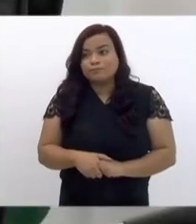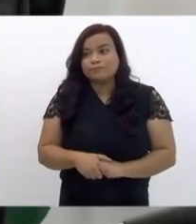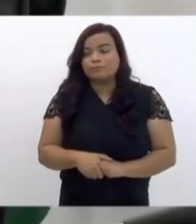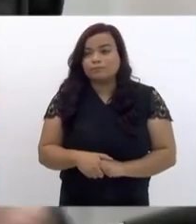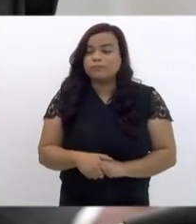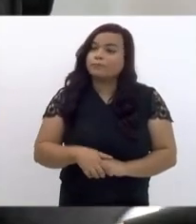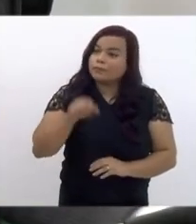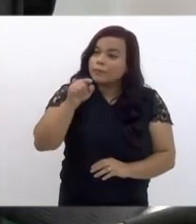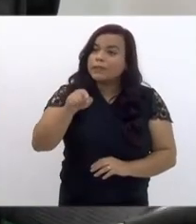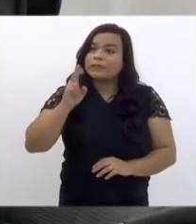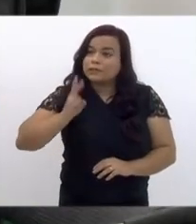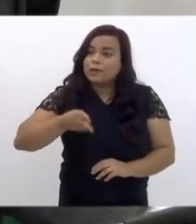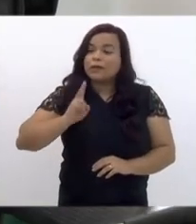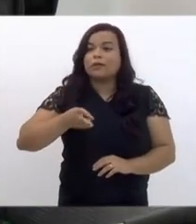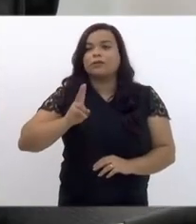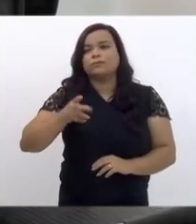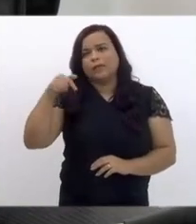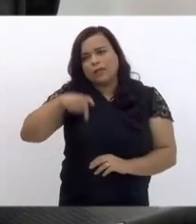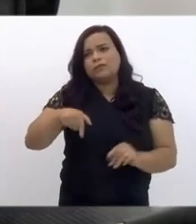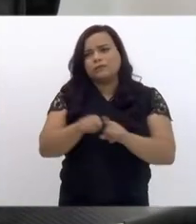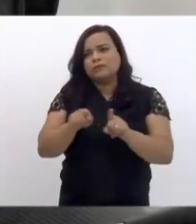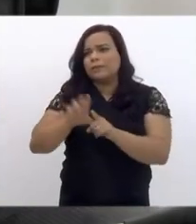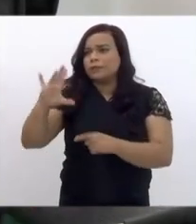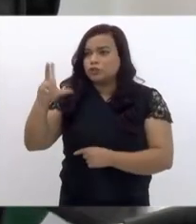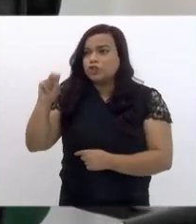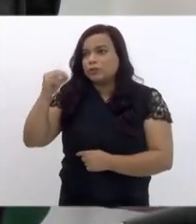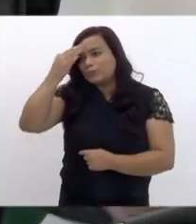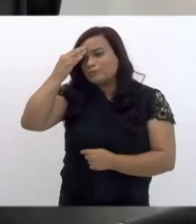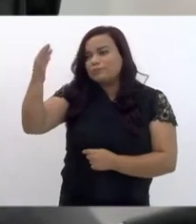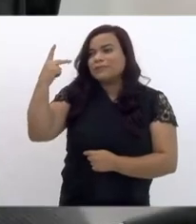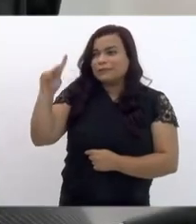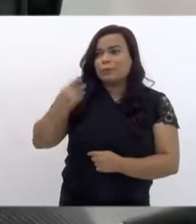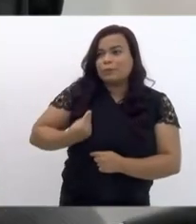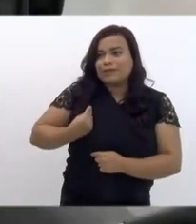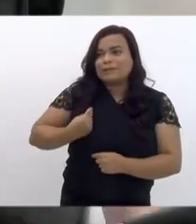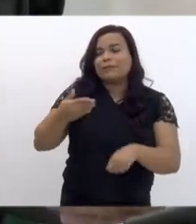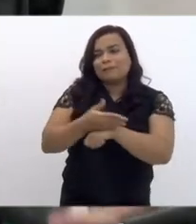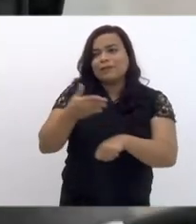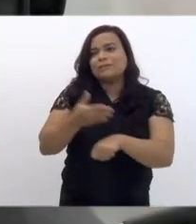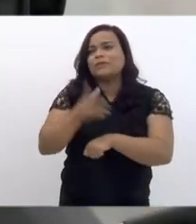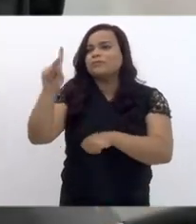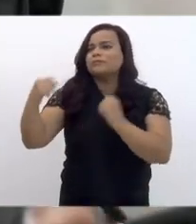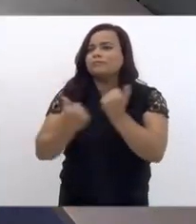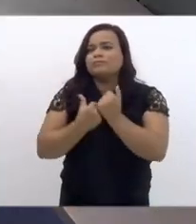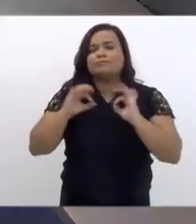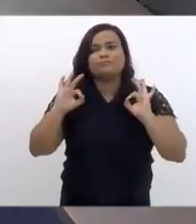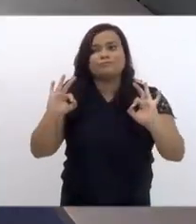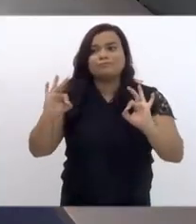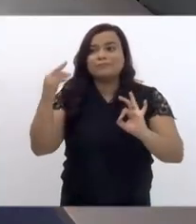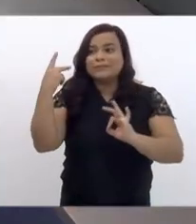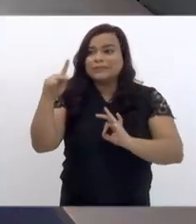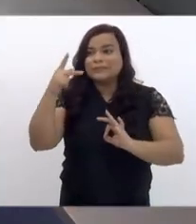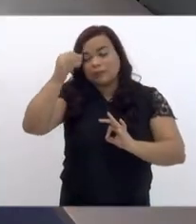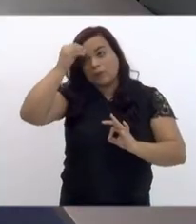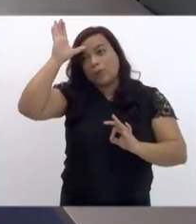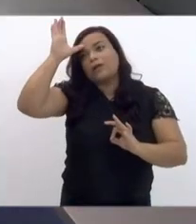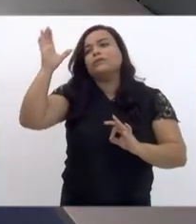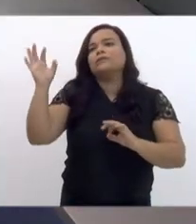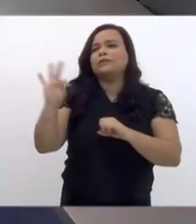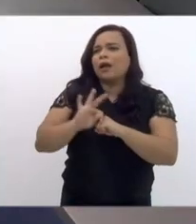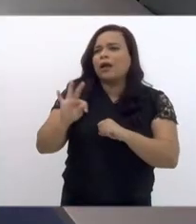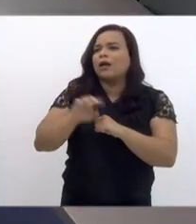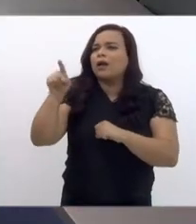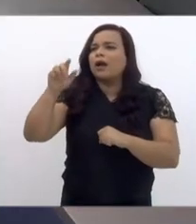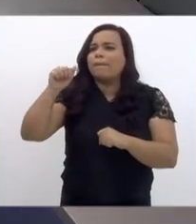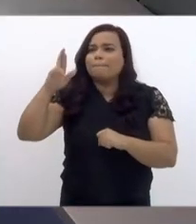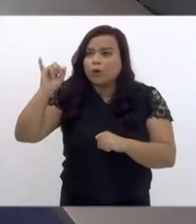Estamos sempre aqui, Chico, eu agradeço muito a sua presença, a tua colaboração é fundamental, o teu conhecimento técnico, o do Amorim, como